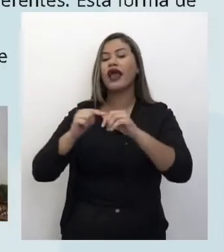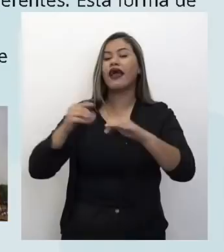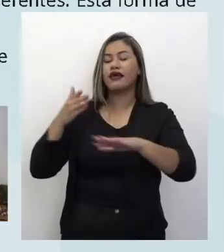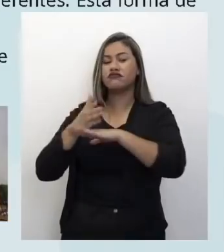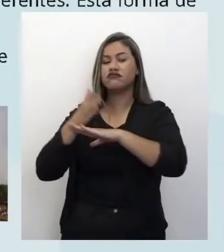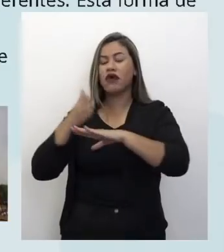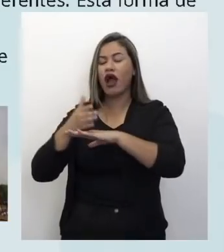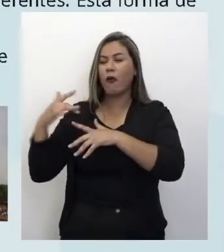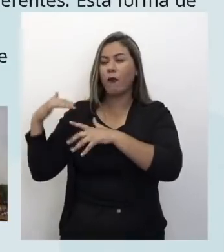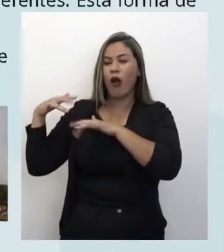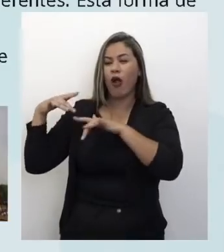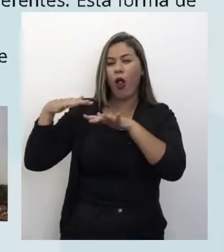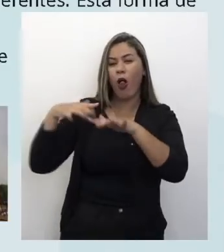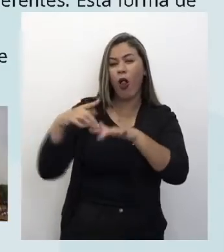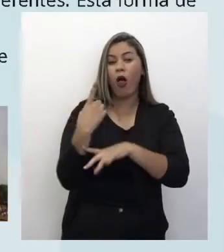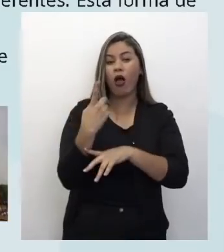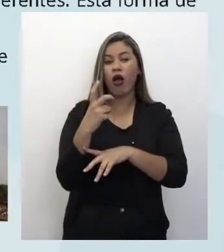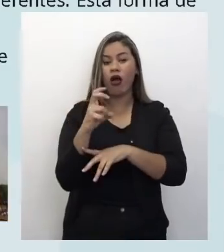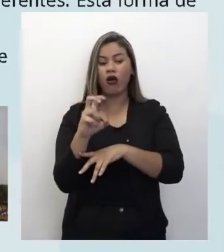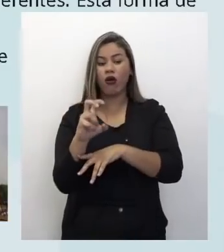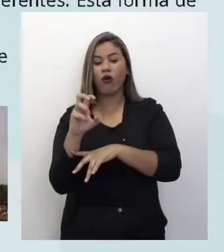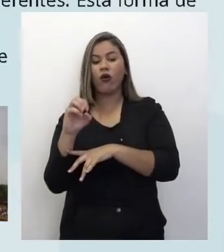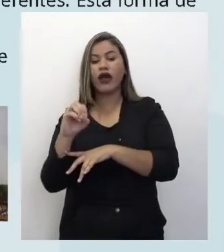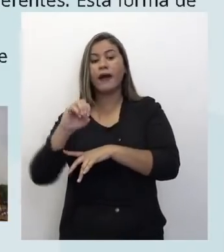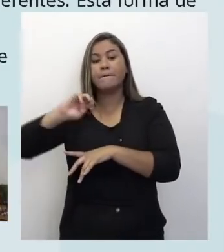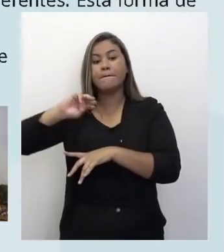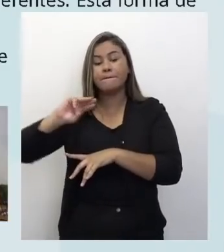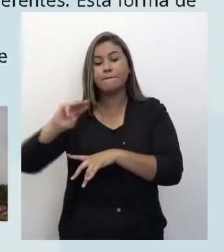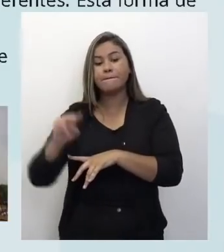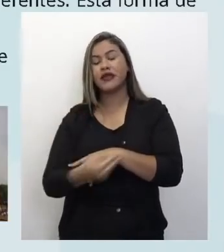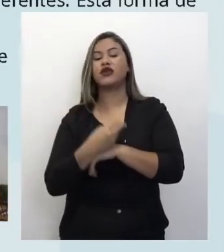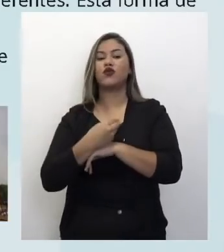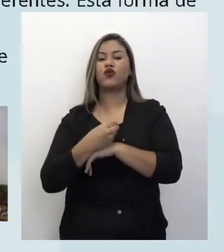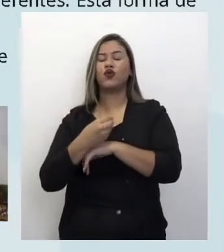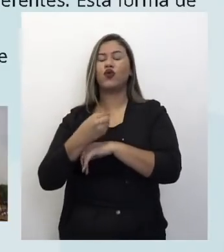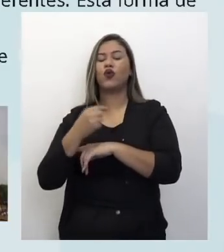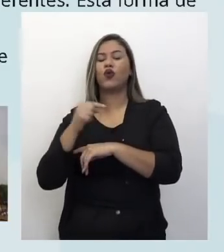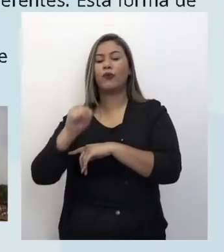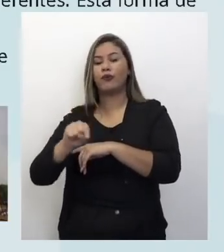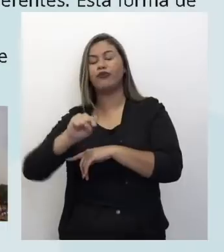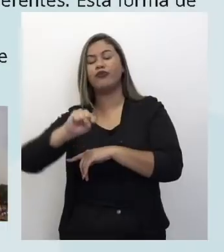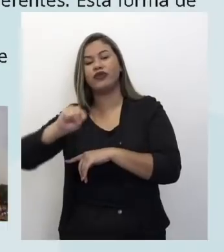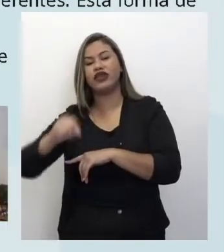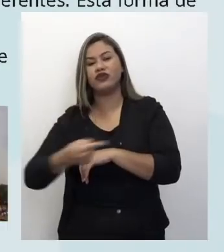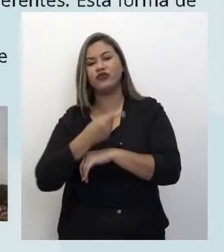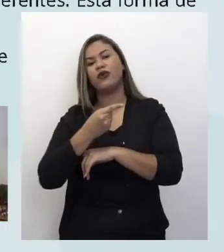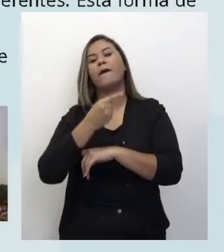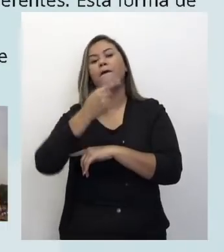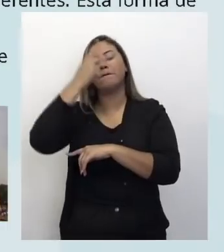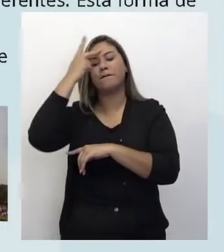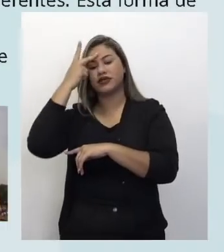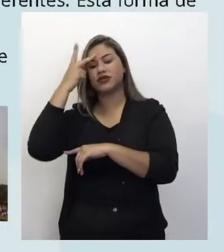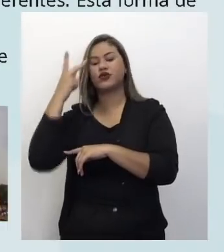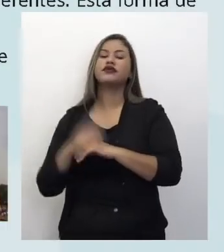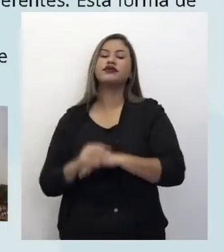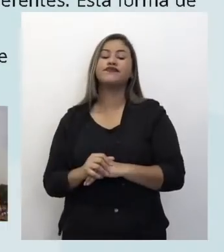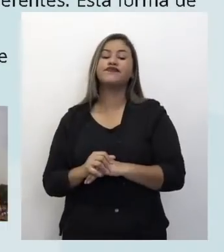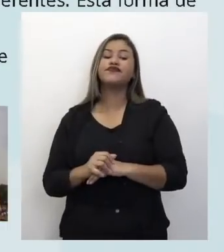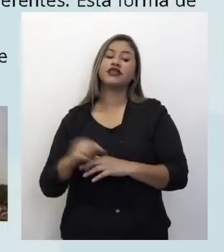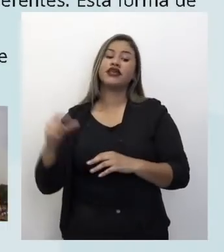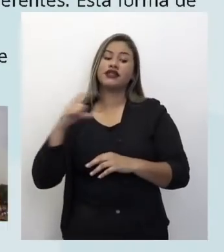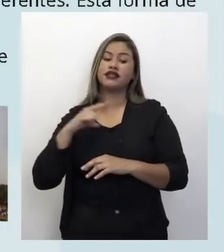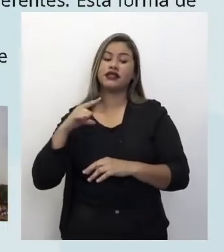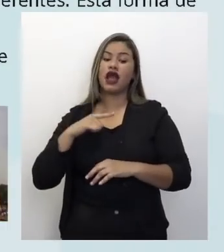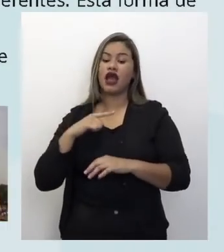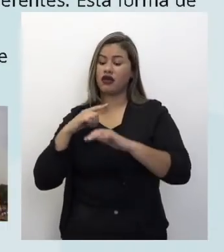incêndio destruiu e ele foi substituído pelo Coliseu, que existe até hoje, as ruínas, e ele exibia as